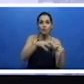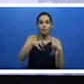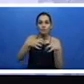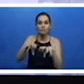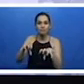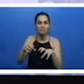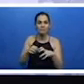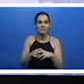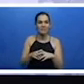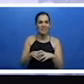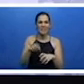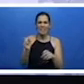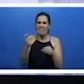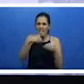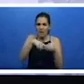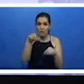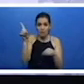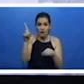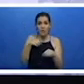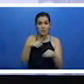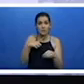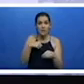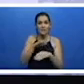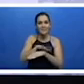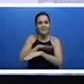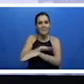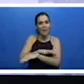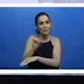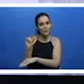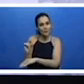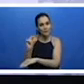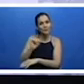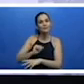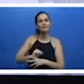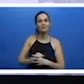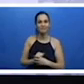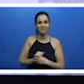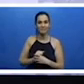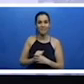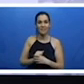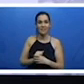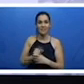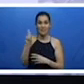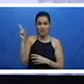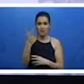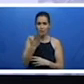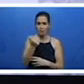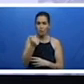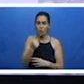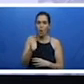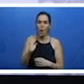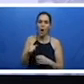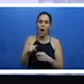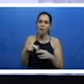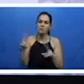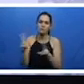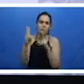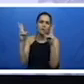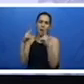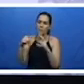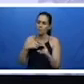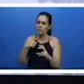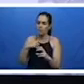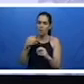ovos, dentro deles, têm embriões. Esses embriões se desenvolvem se alimentando dos nutrientes que se encontram dentro